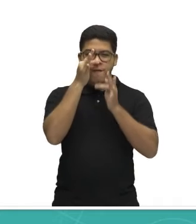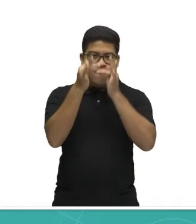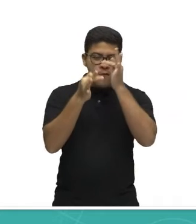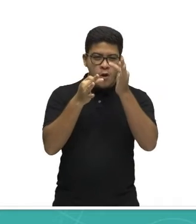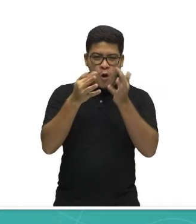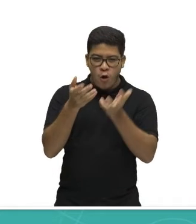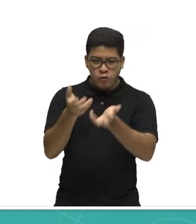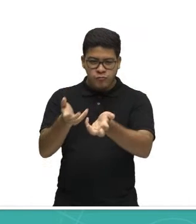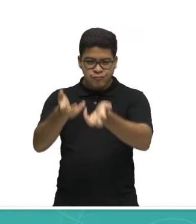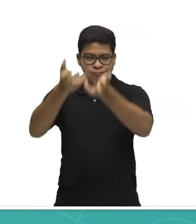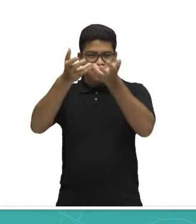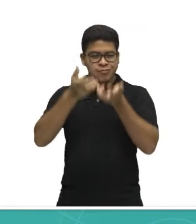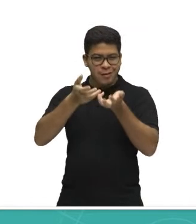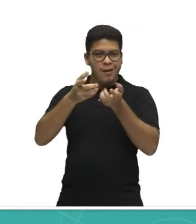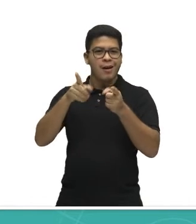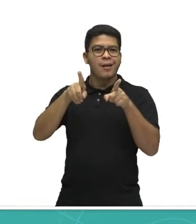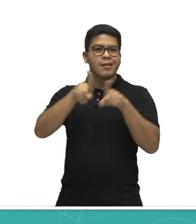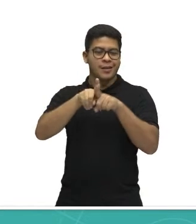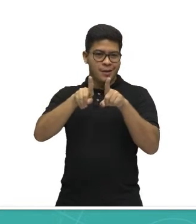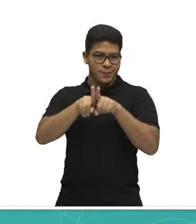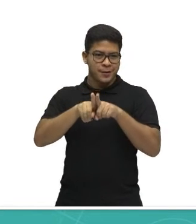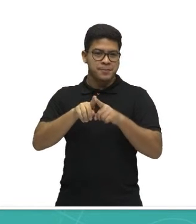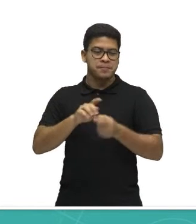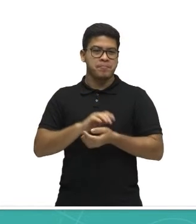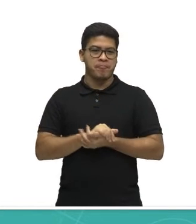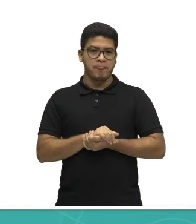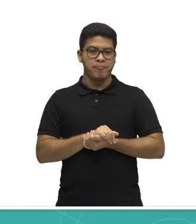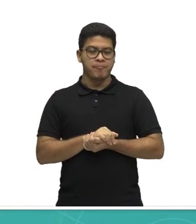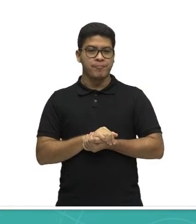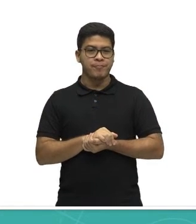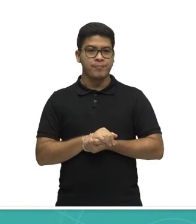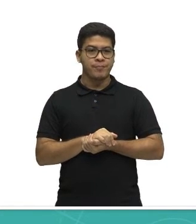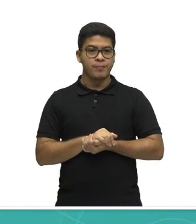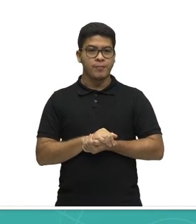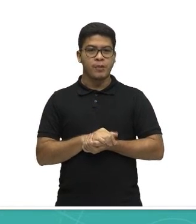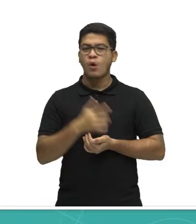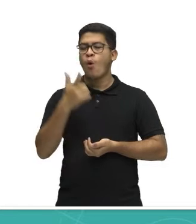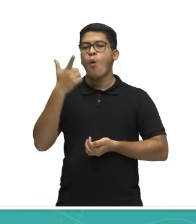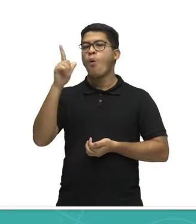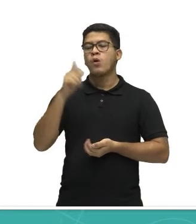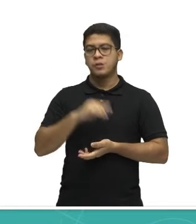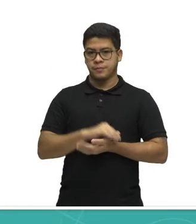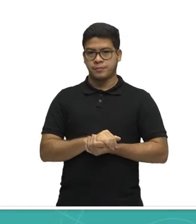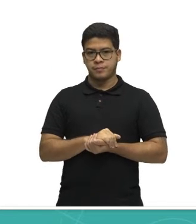aí já pegaram algum buquê de noiva. Outro, cruzar